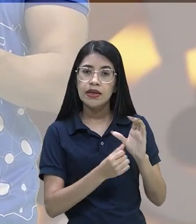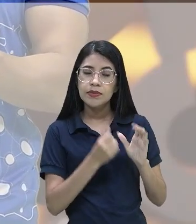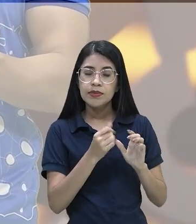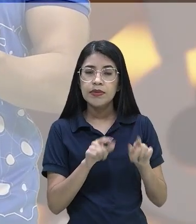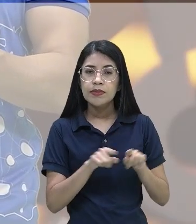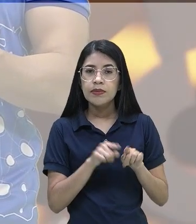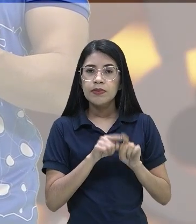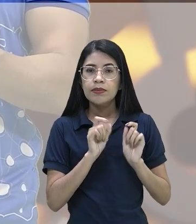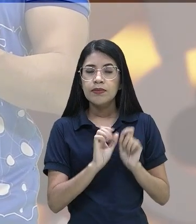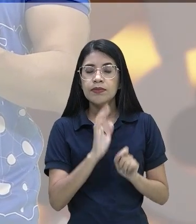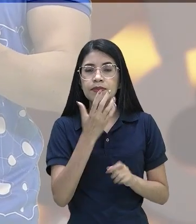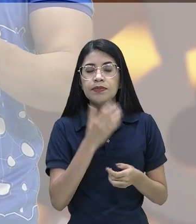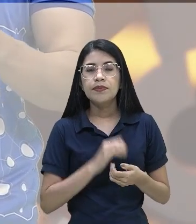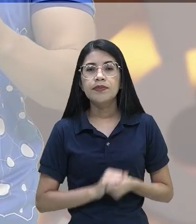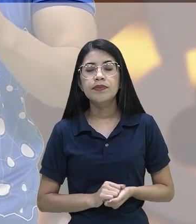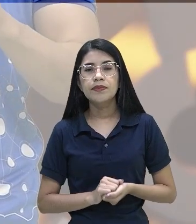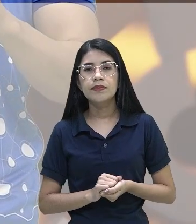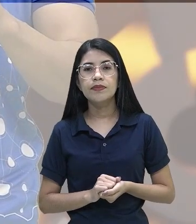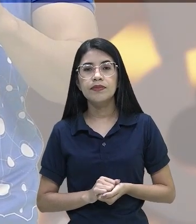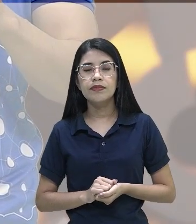o mercado,